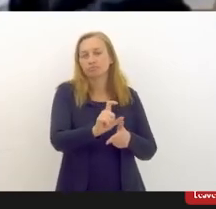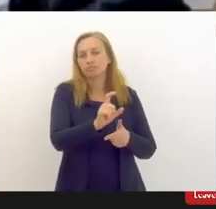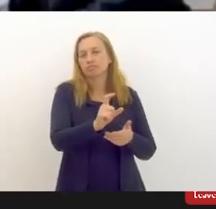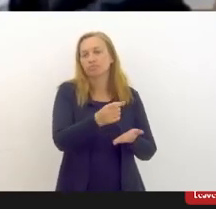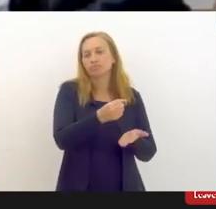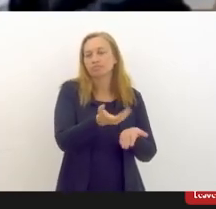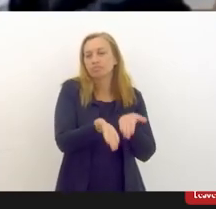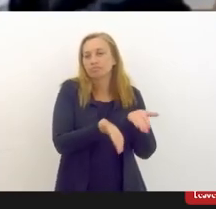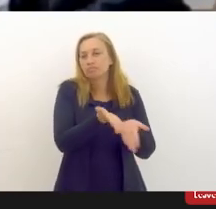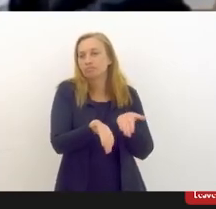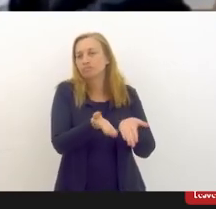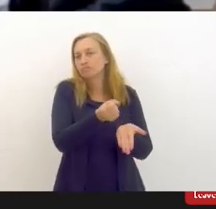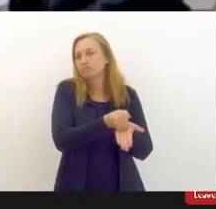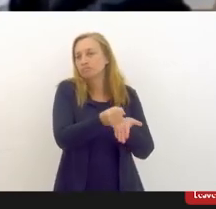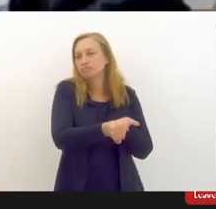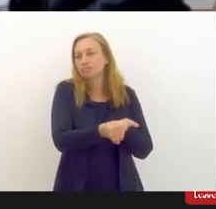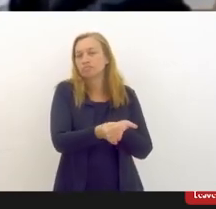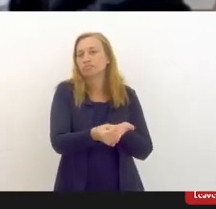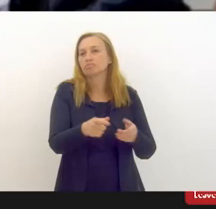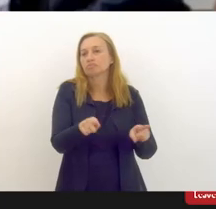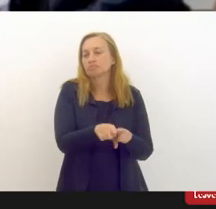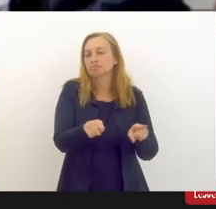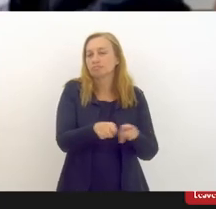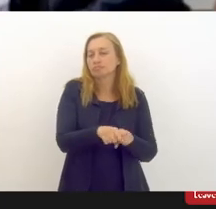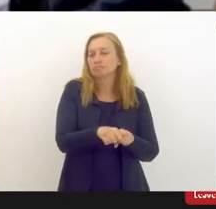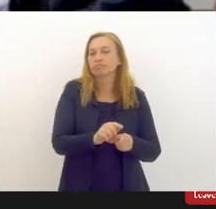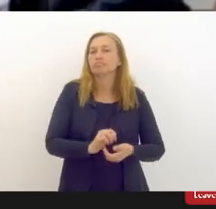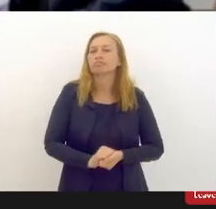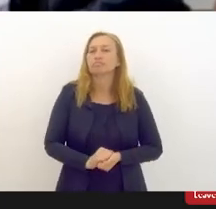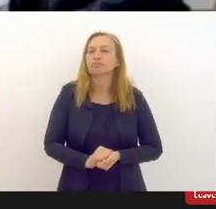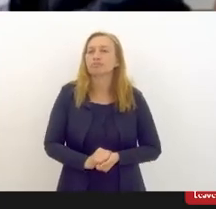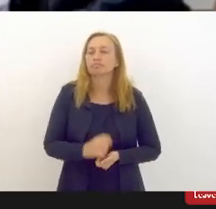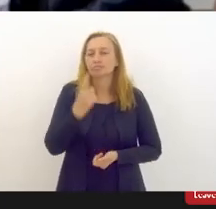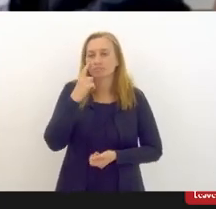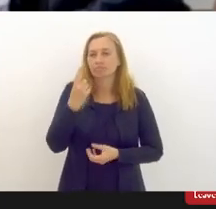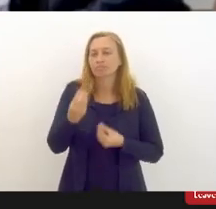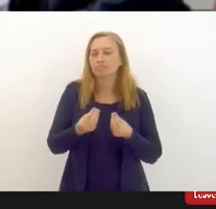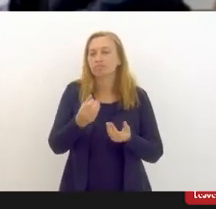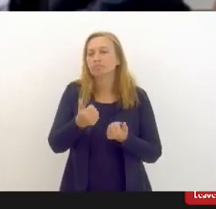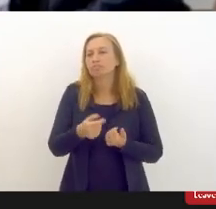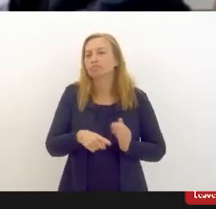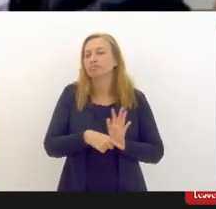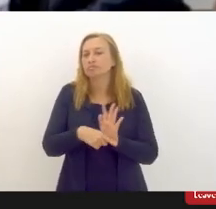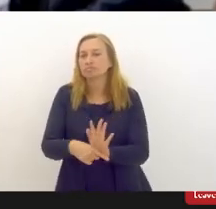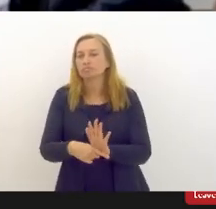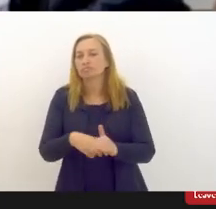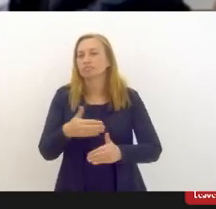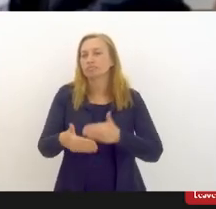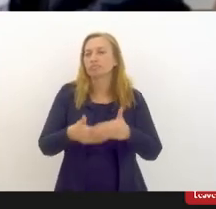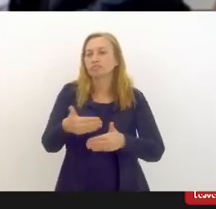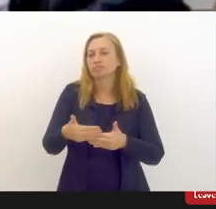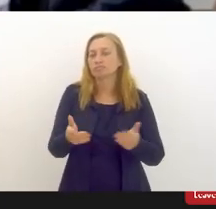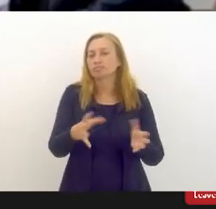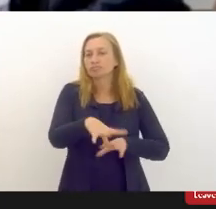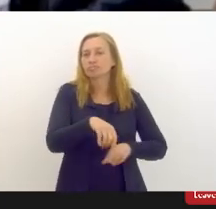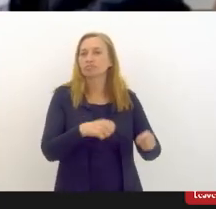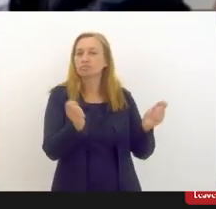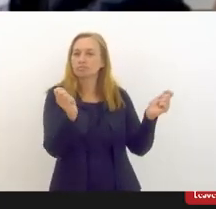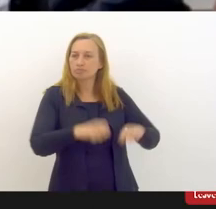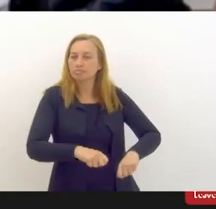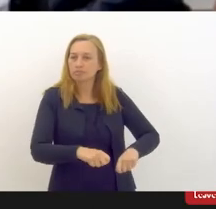também a Universeduc, né, que a gente acredita que pode contribuir nesse processo com treinamento e uma capacitação